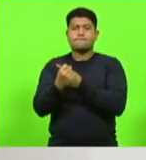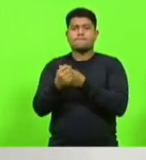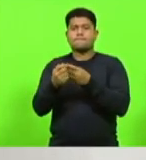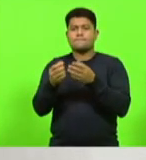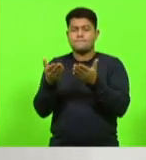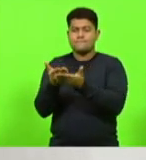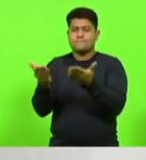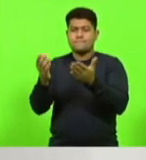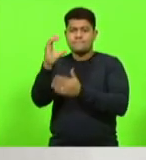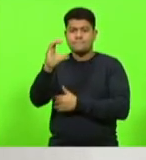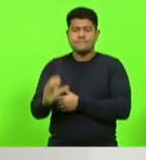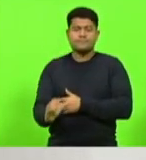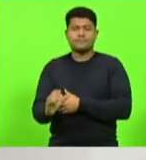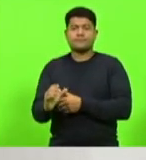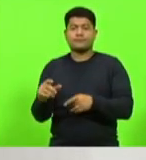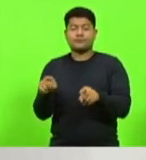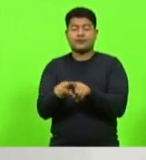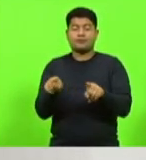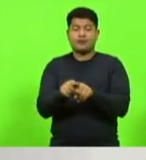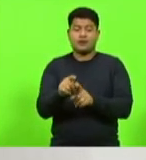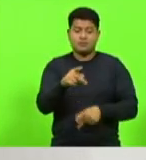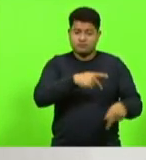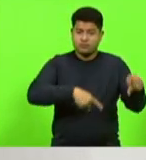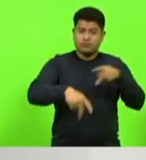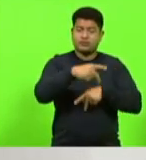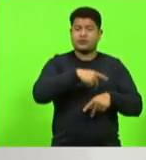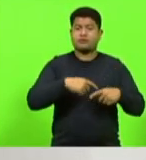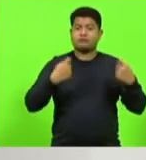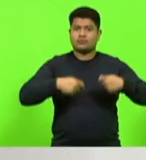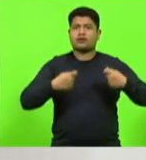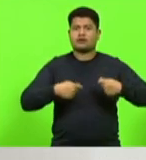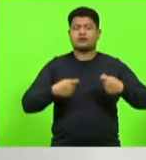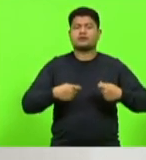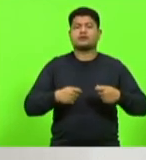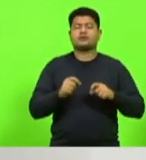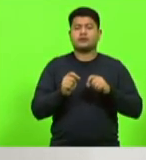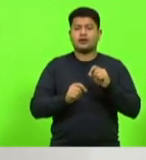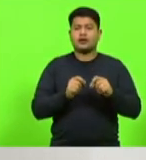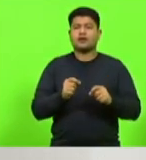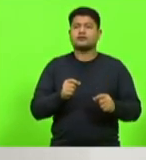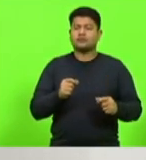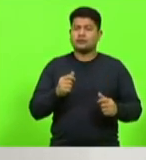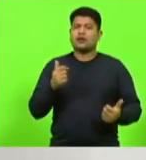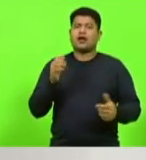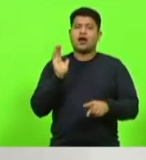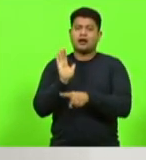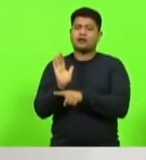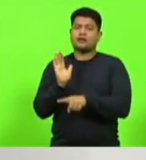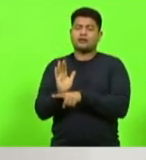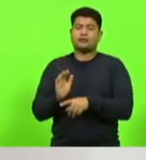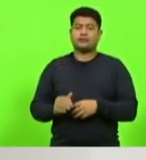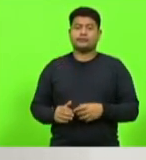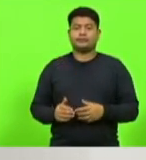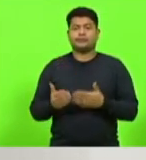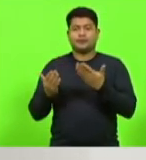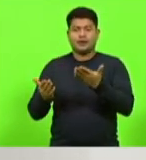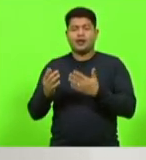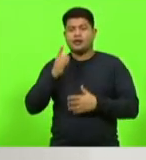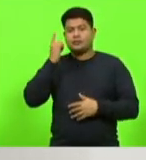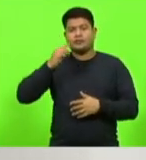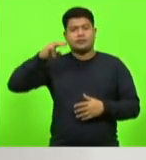tudo, a população que tem que fazer a sua parte. Não adianta, como a deputada Marlene